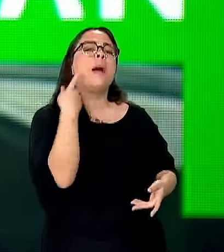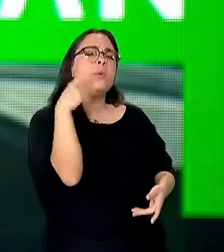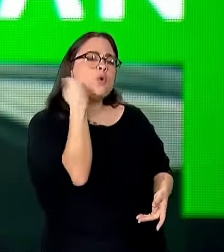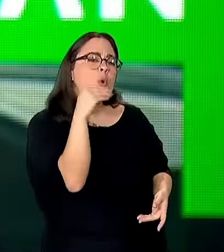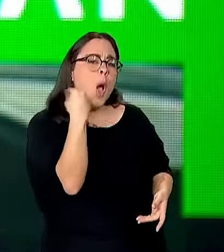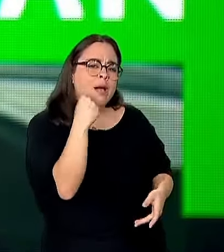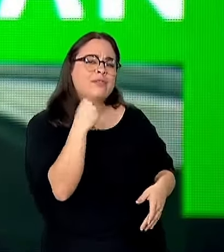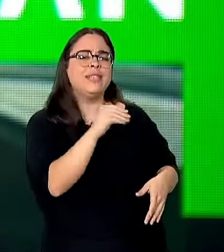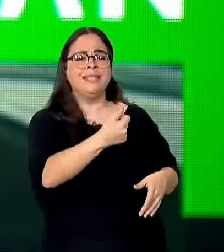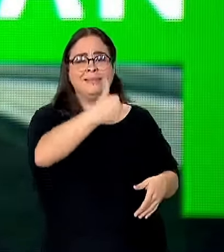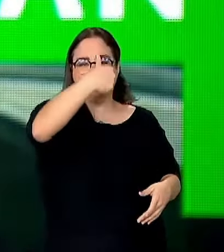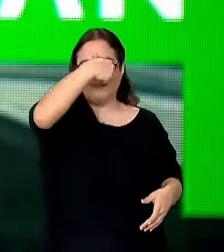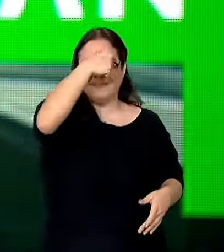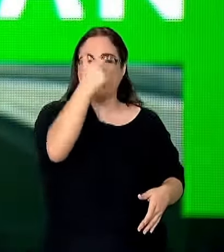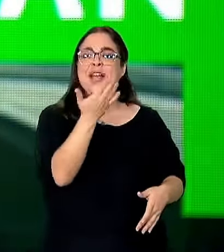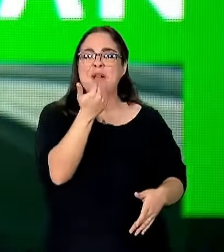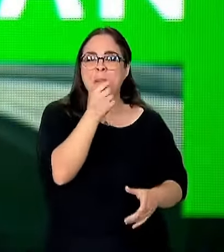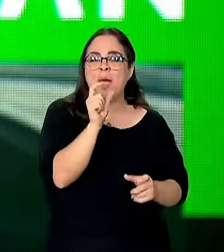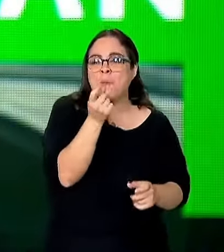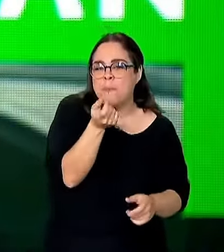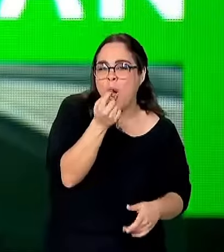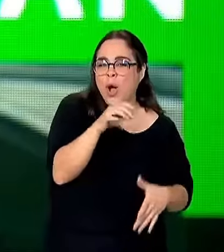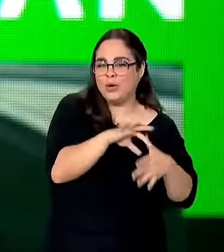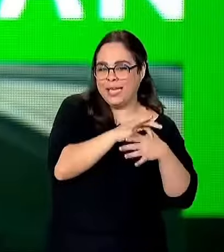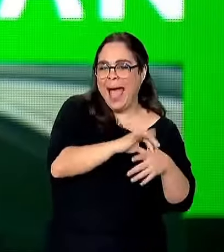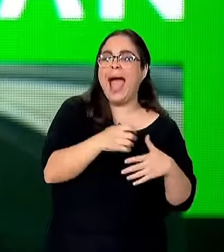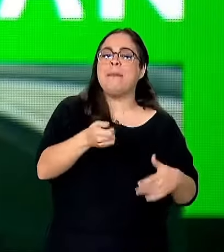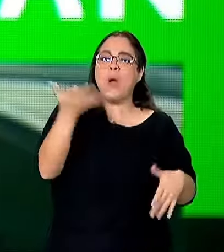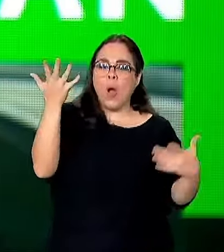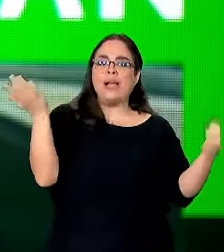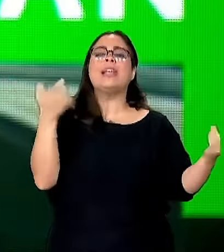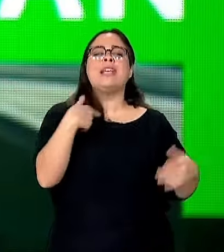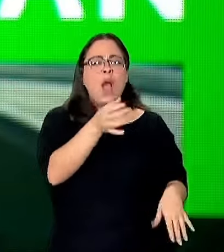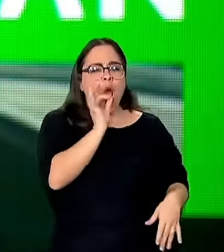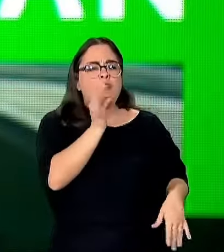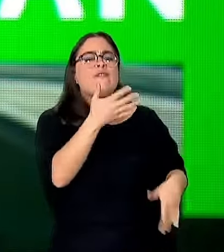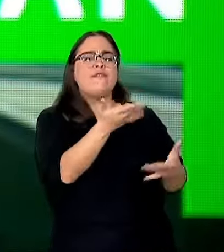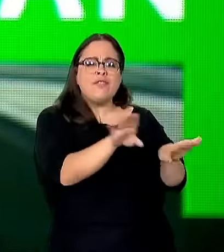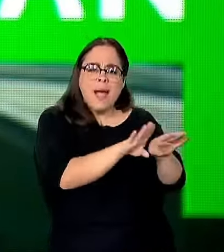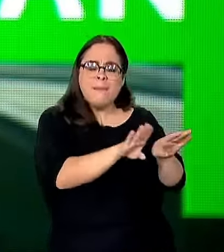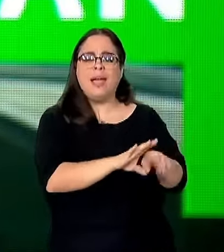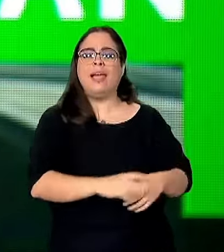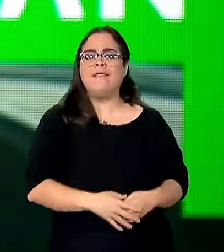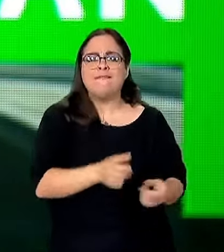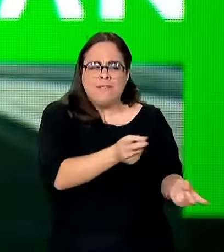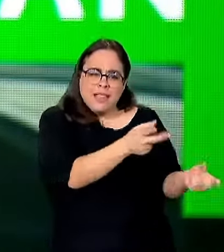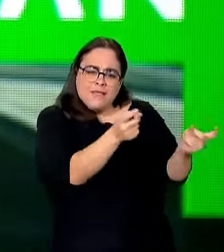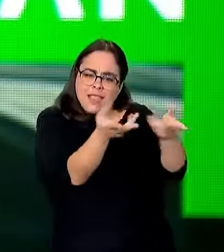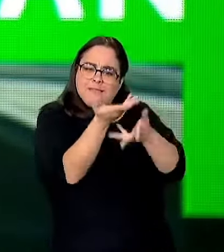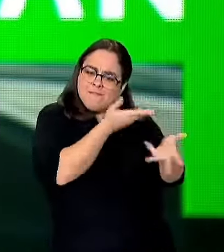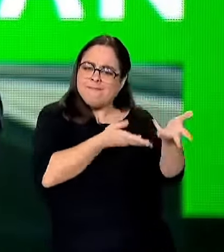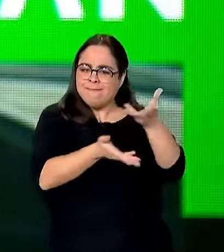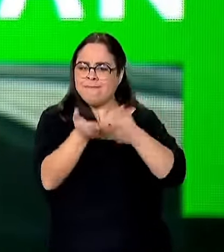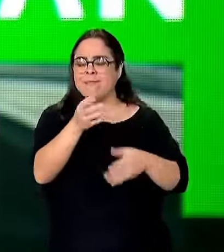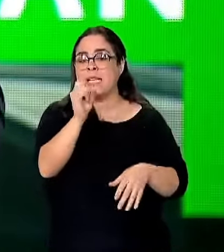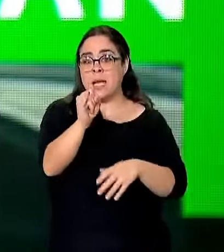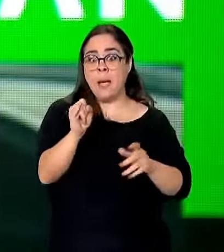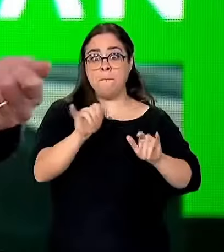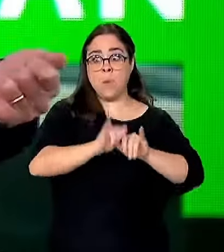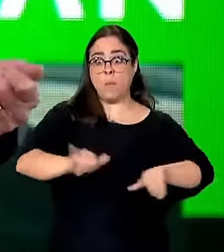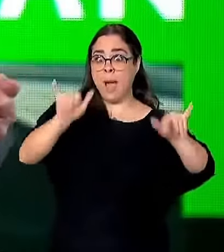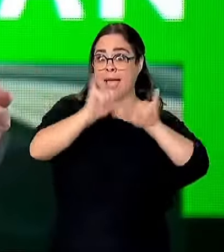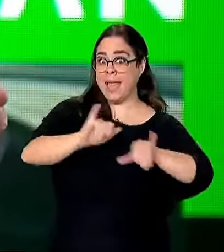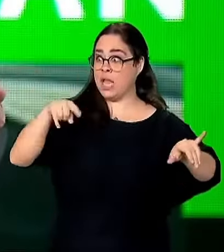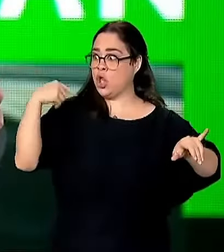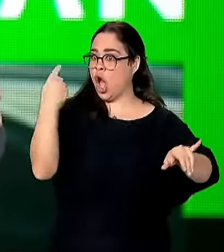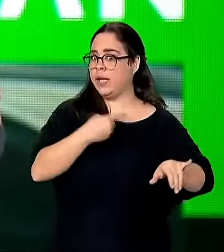de carne, porra. Vamos, sabe, a tomar nosso café. Vamos tentar fazer, porque se a gente não fizer propaganda do nosso,